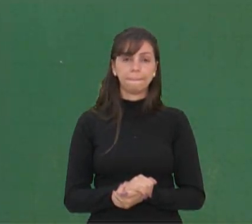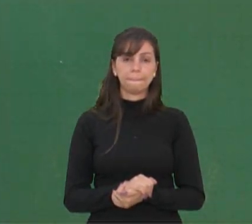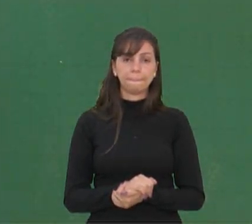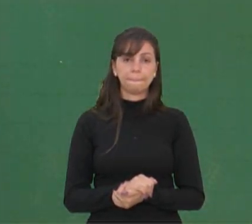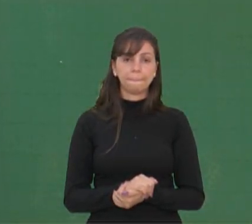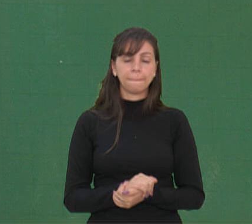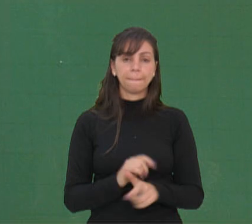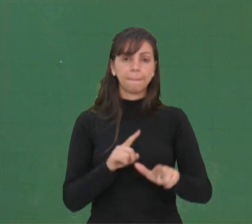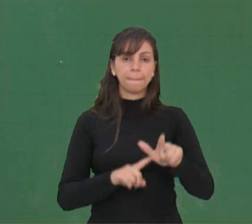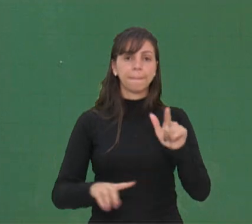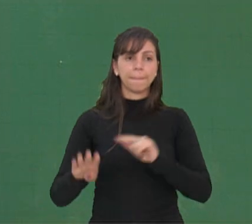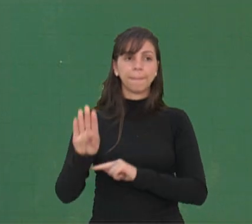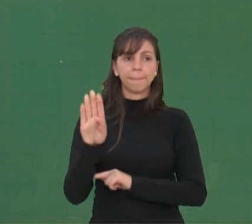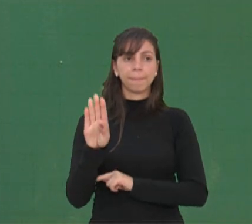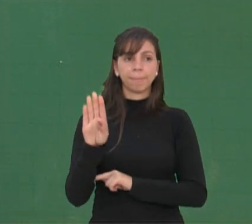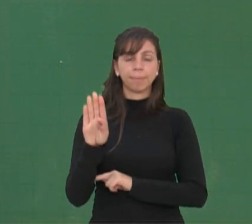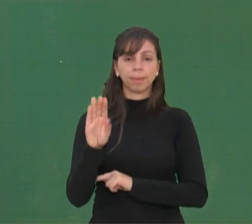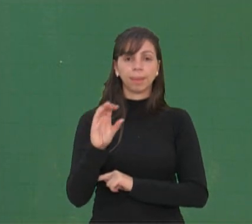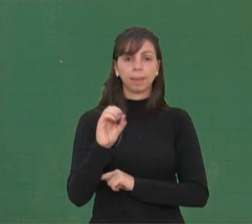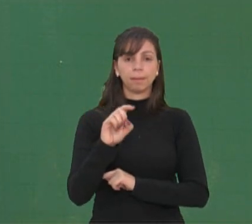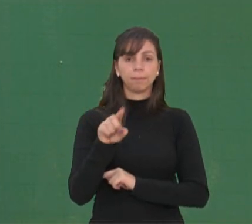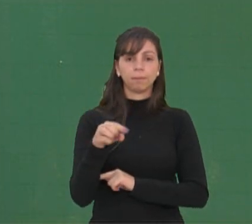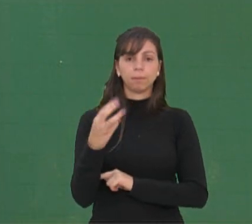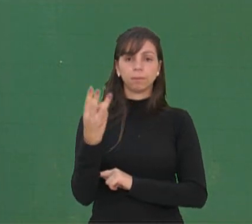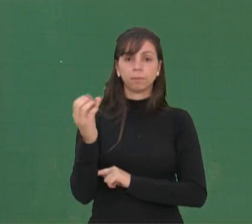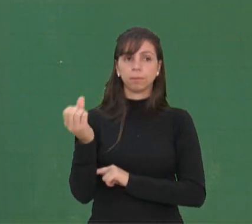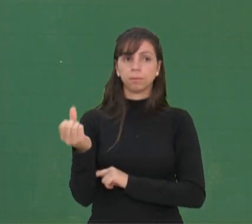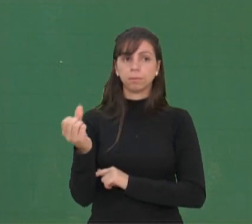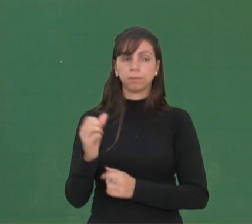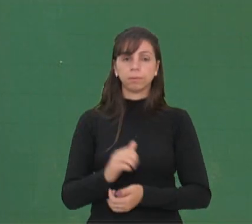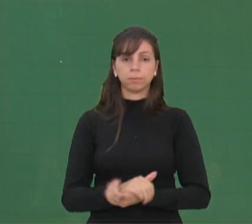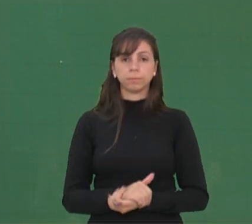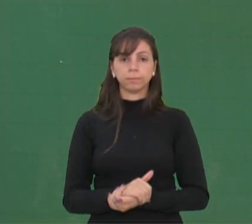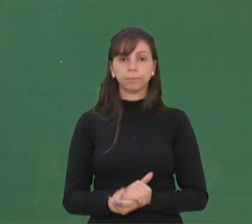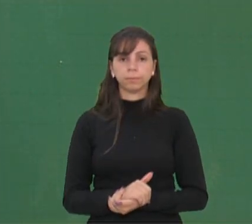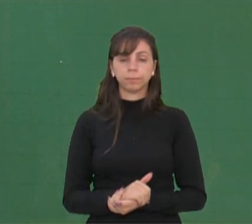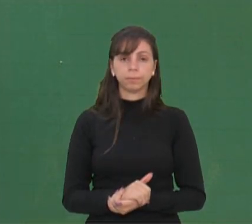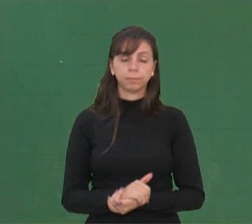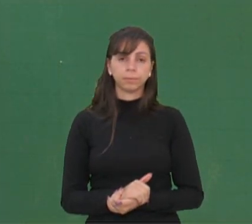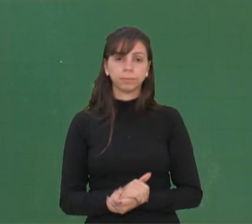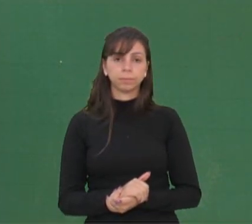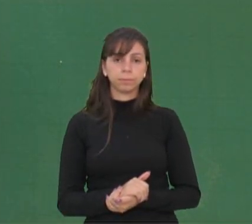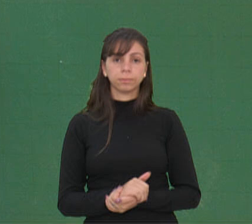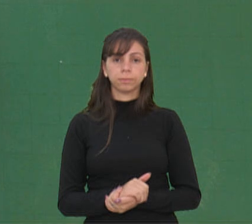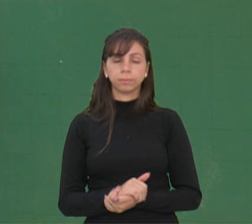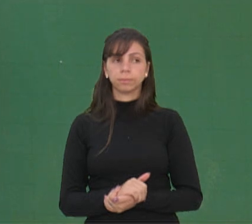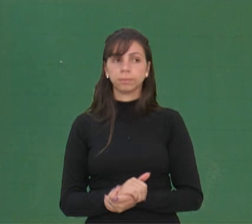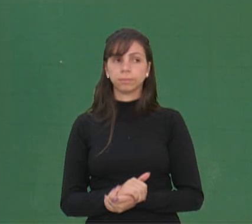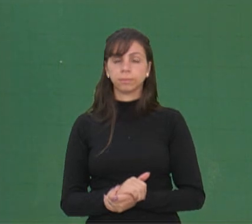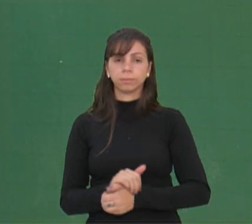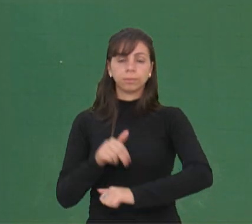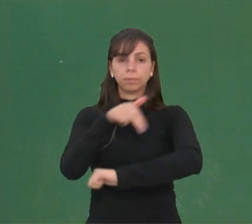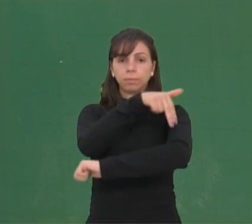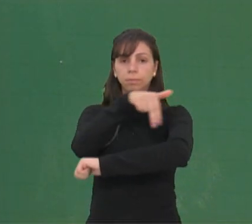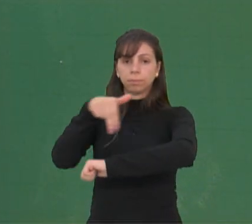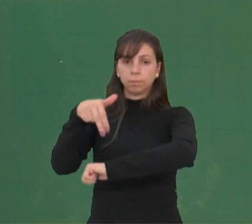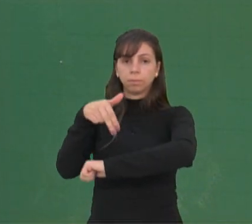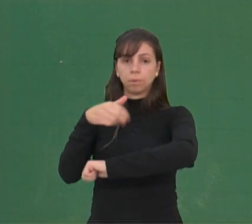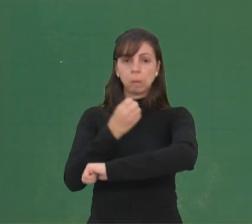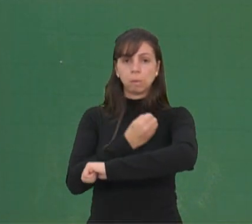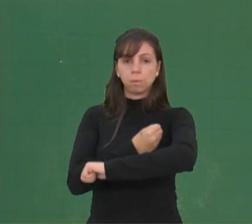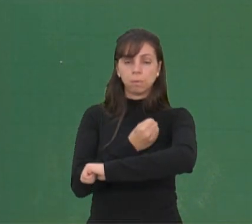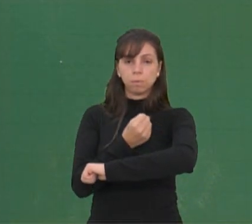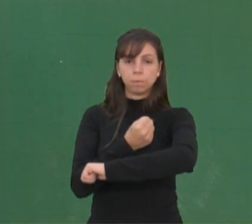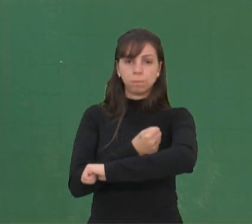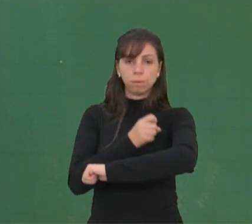Agora a letra B, 0,36. O numerador é o número sem a vírgula, então vai